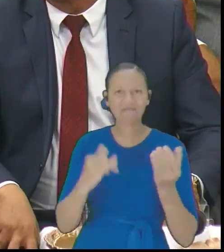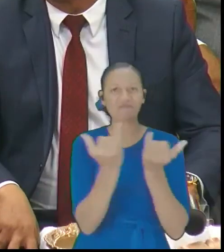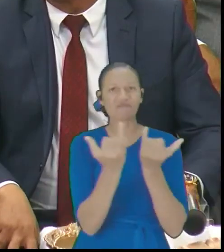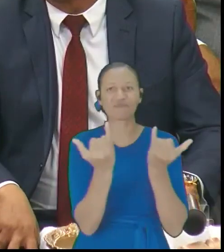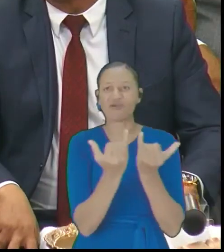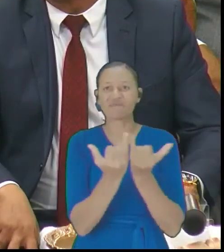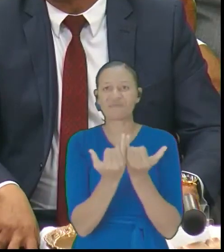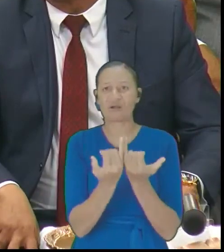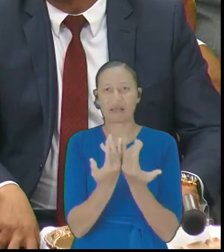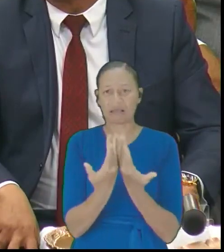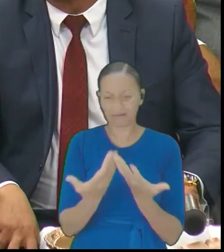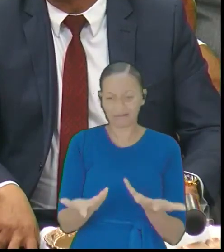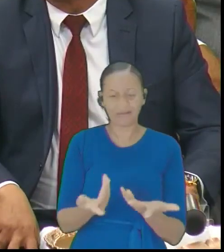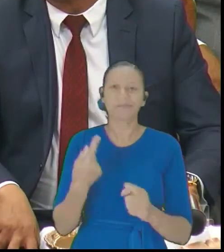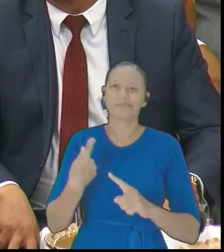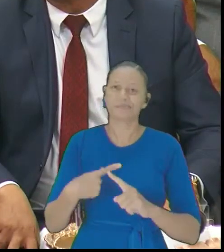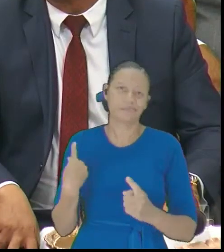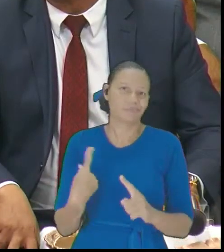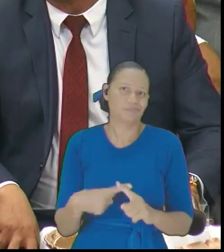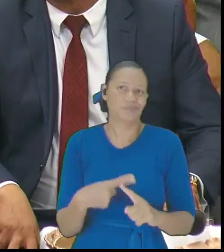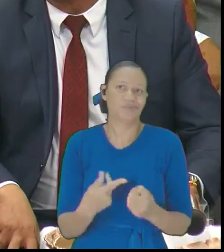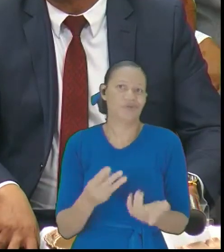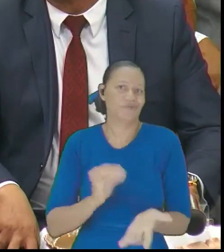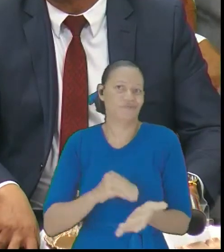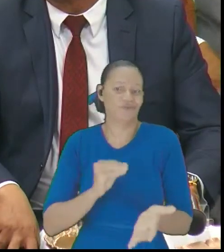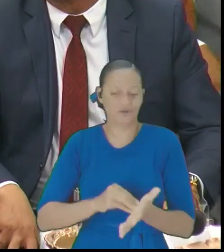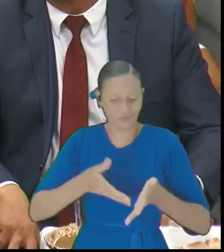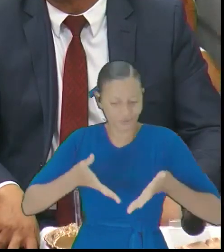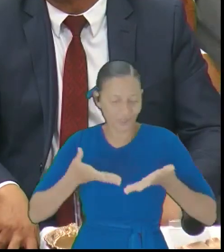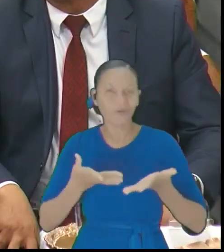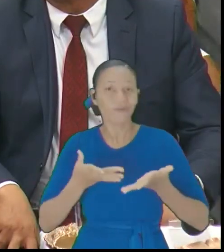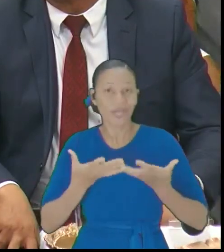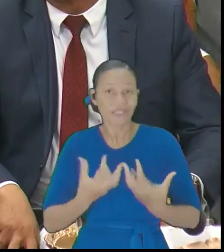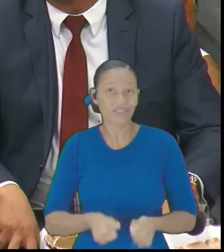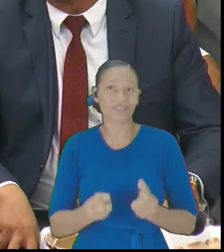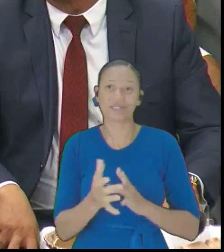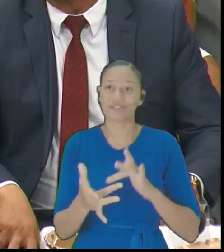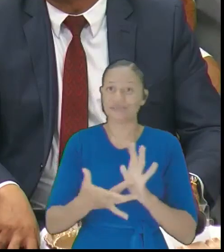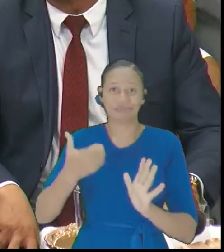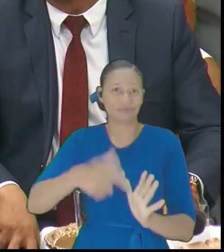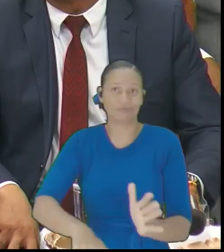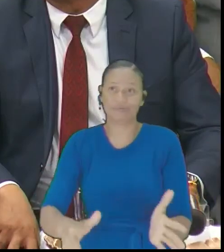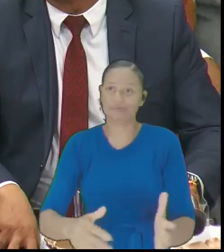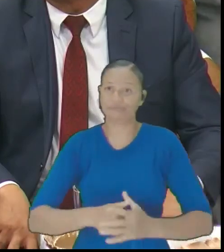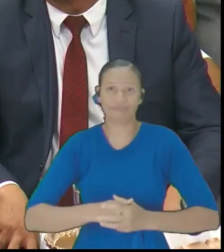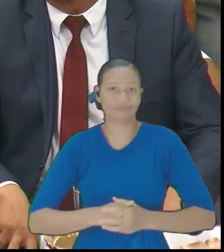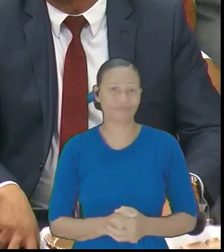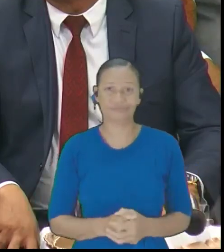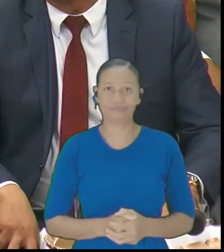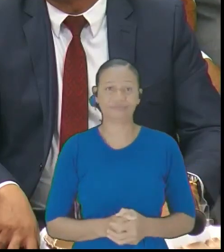nasceu de novo. Não nasceu. Não.